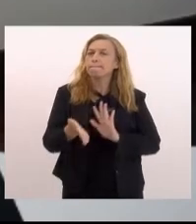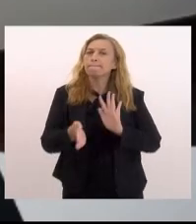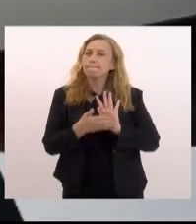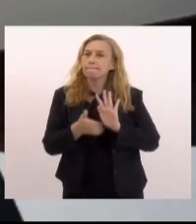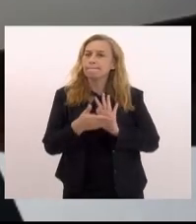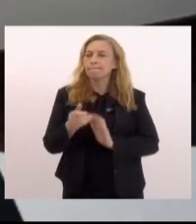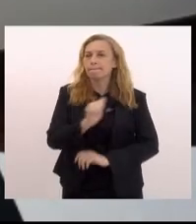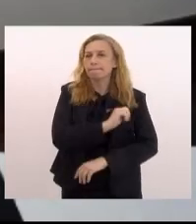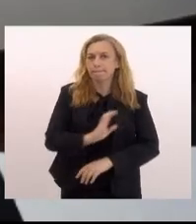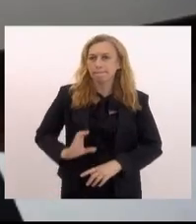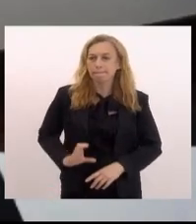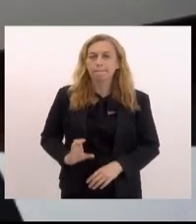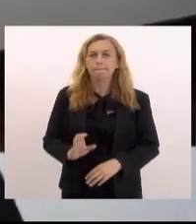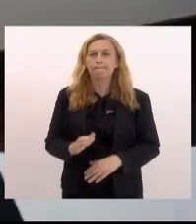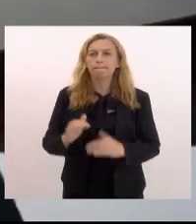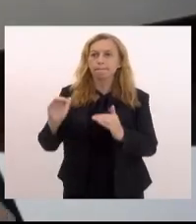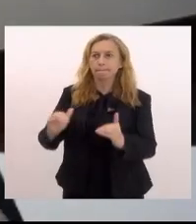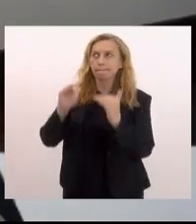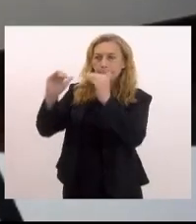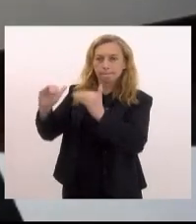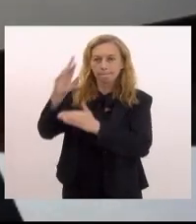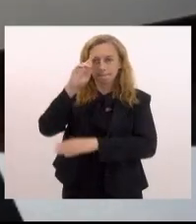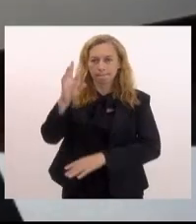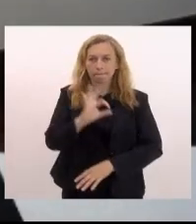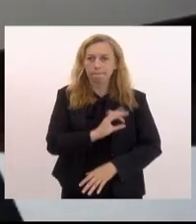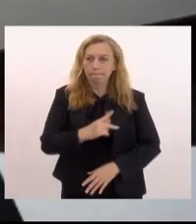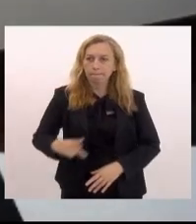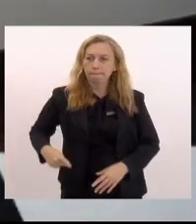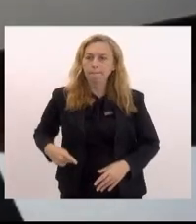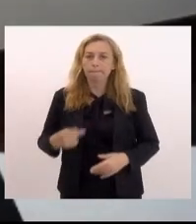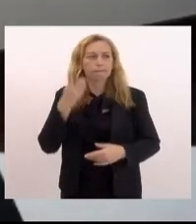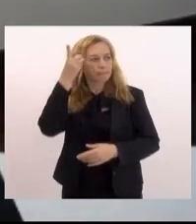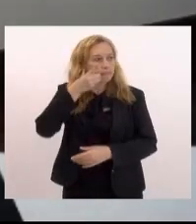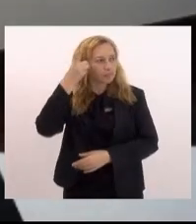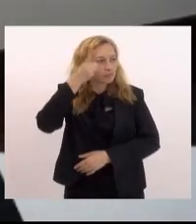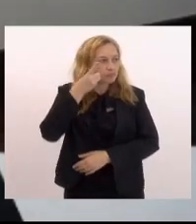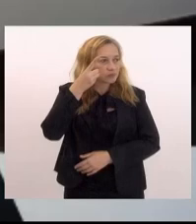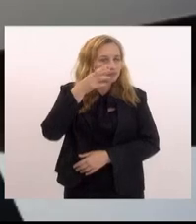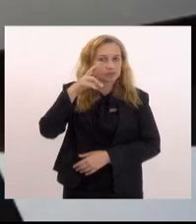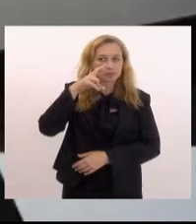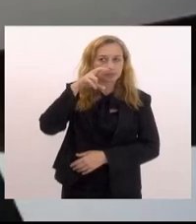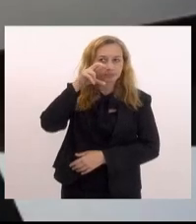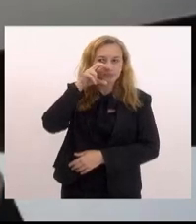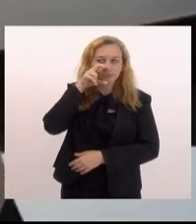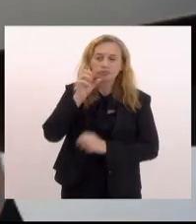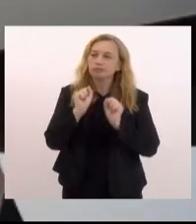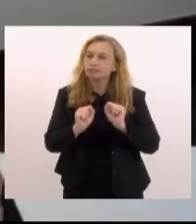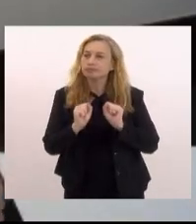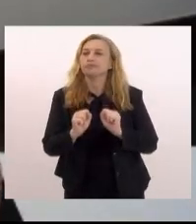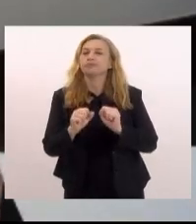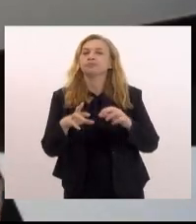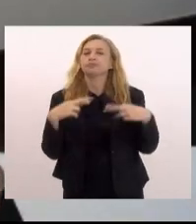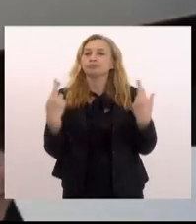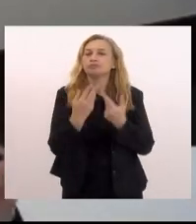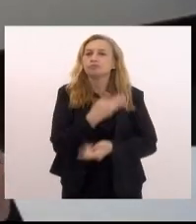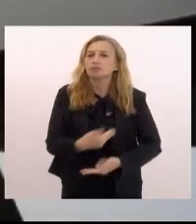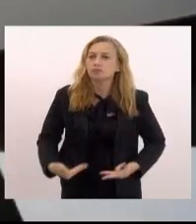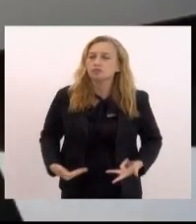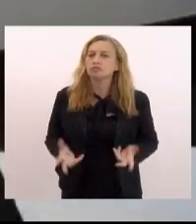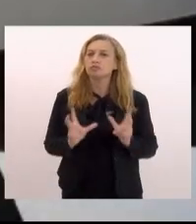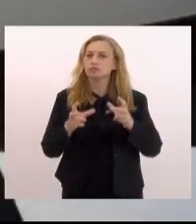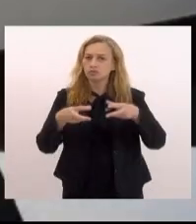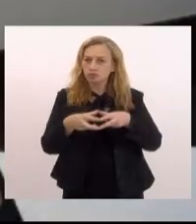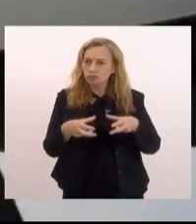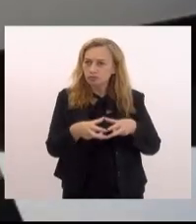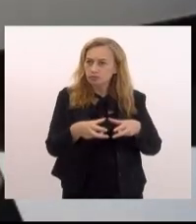André, a Vossa Excelência e ao deputado Rosenberg Reis, que a gente pudesse fazer uma audiência pública da Comissão da